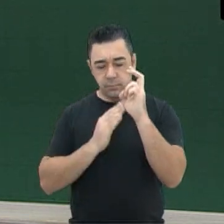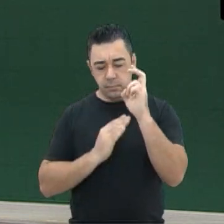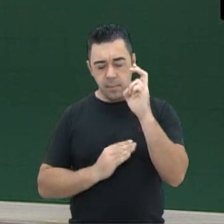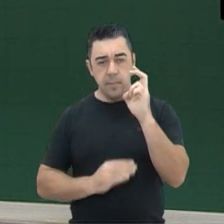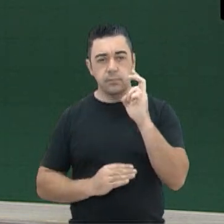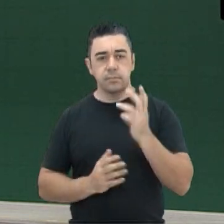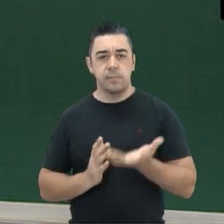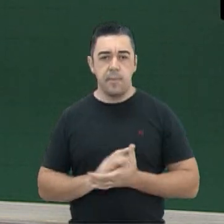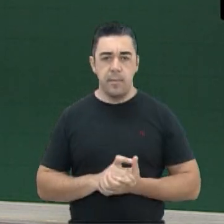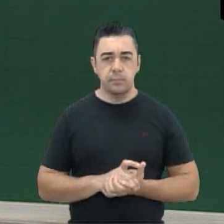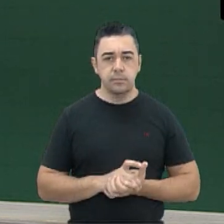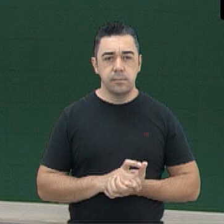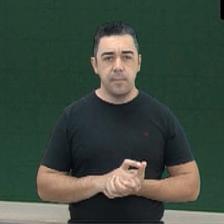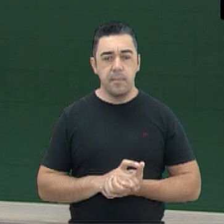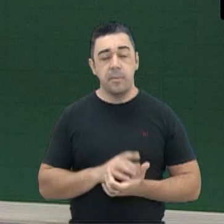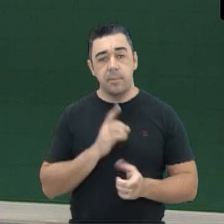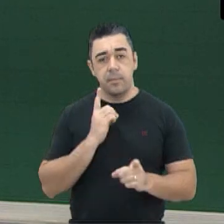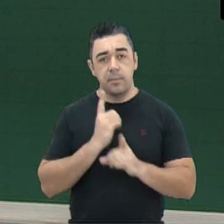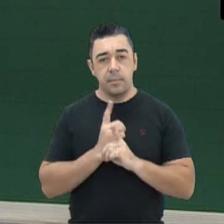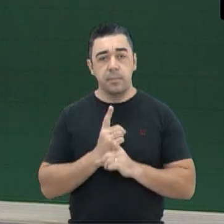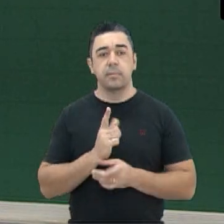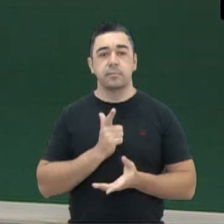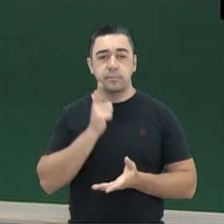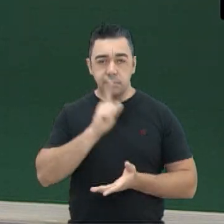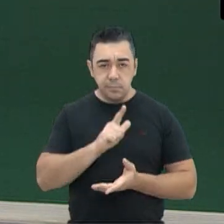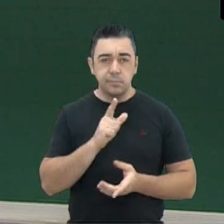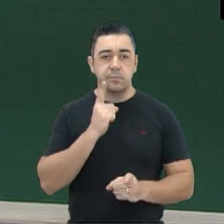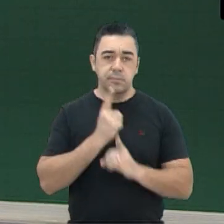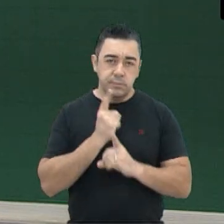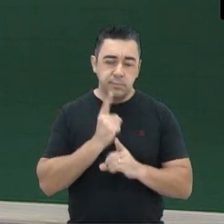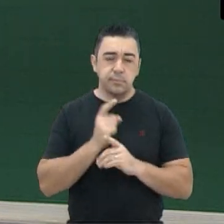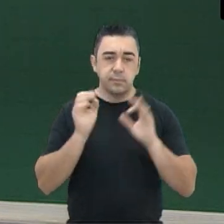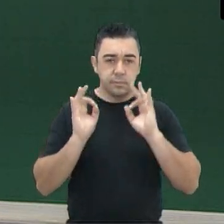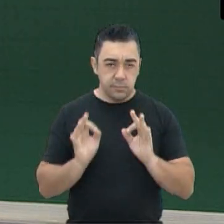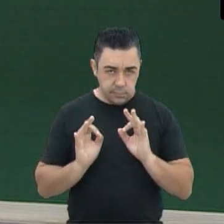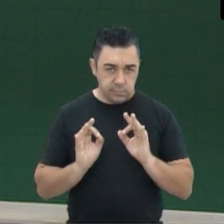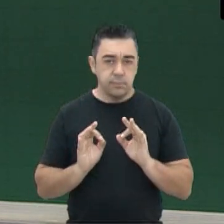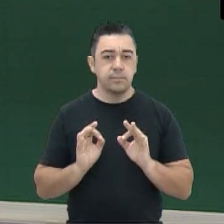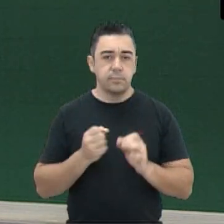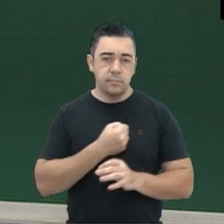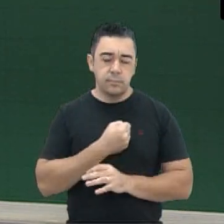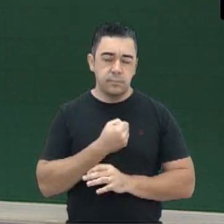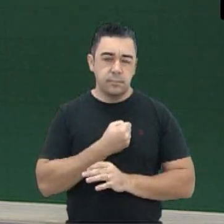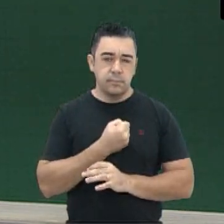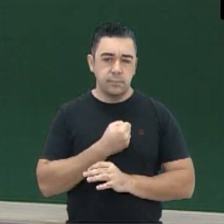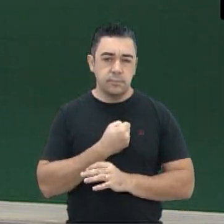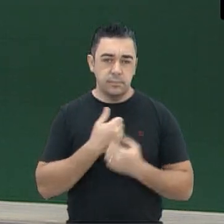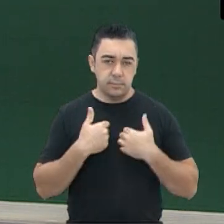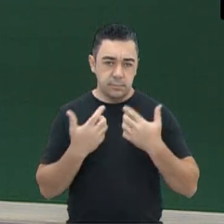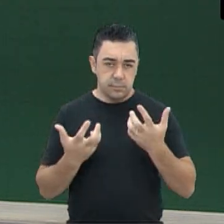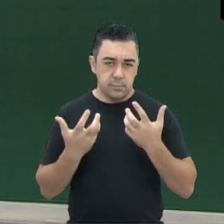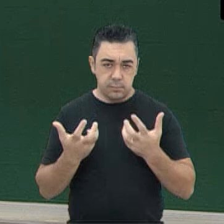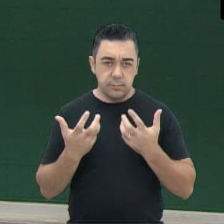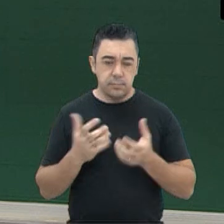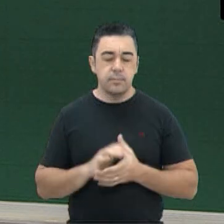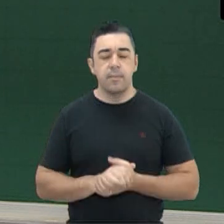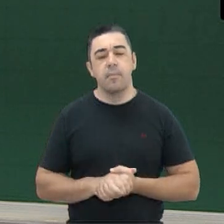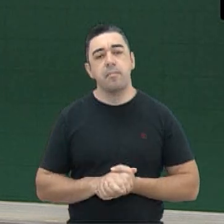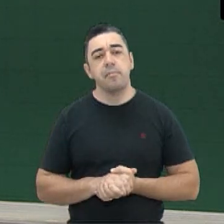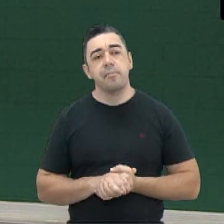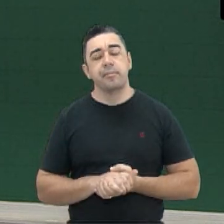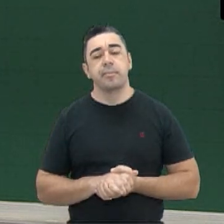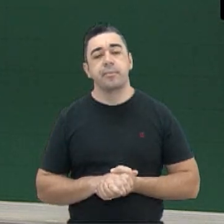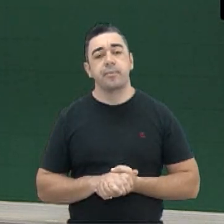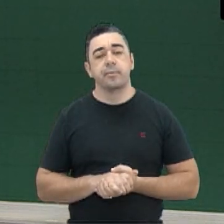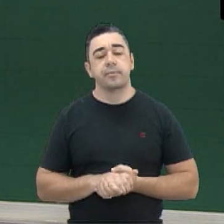chegar, várias aqui no 5, até ele zerar ou até ele chegar a um número que não dê mais para